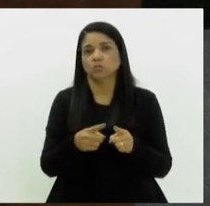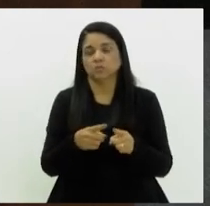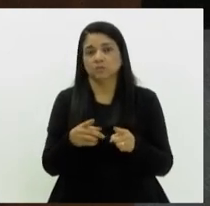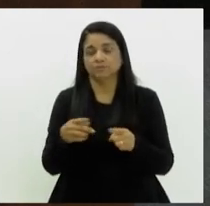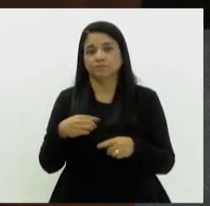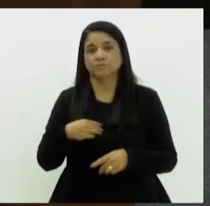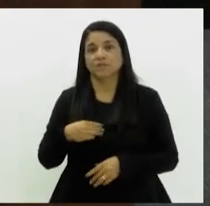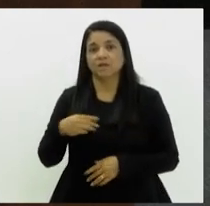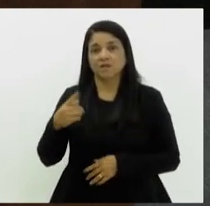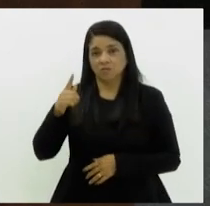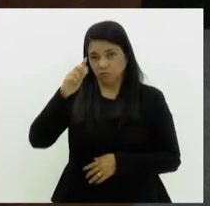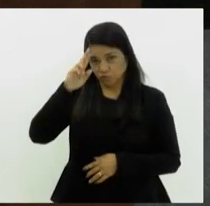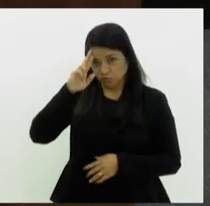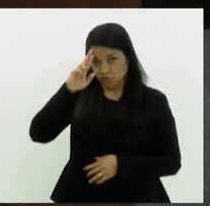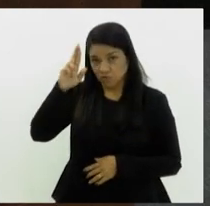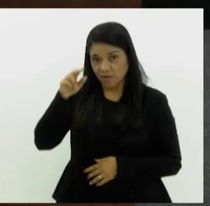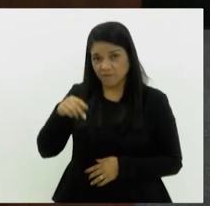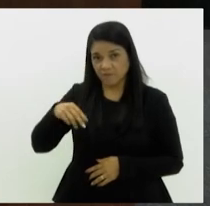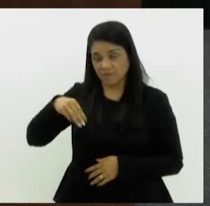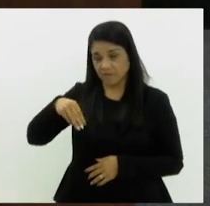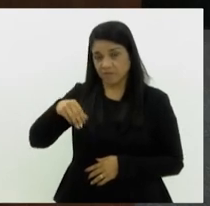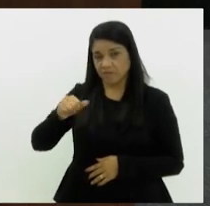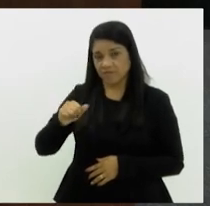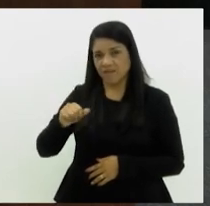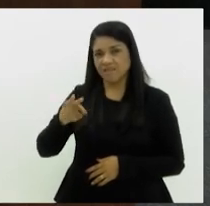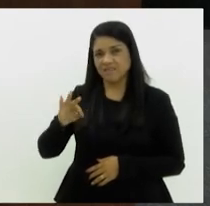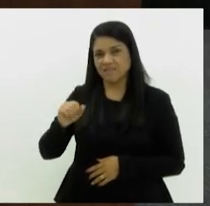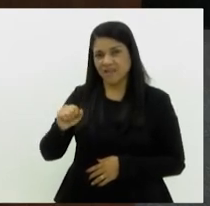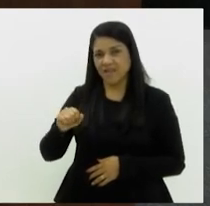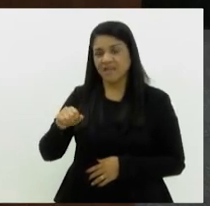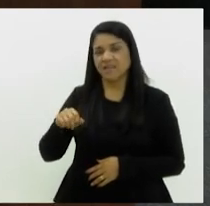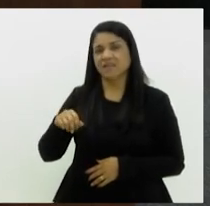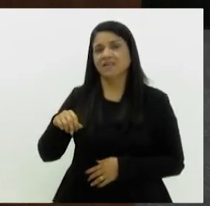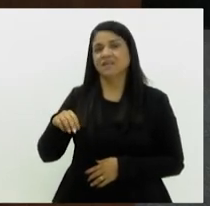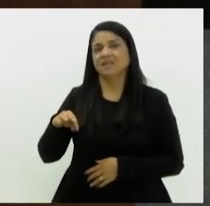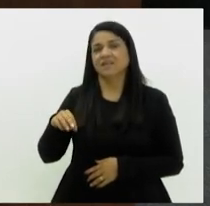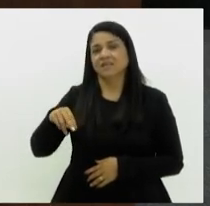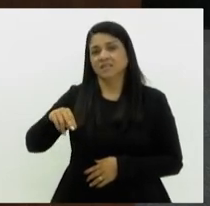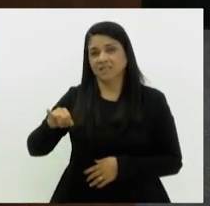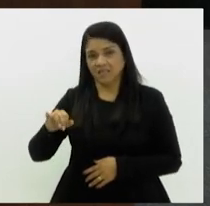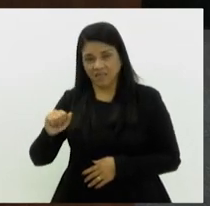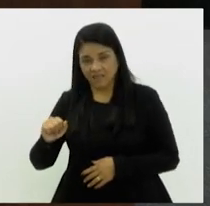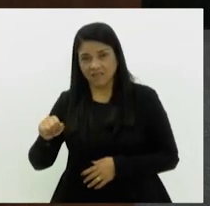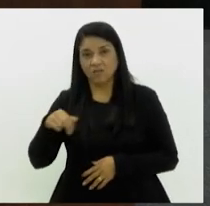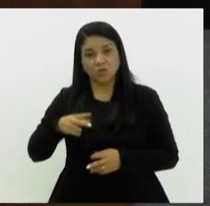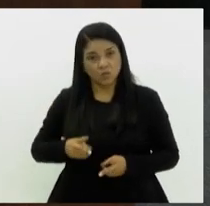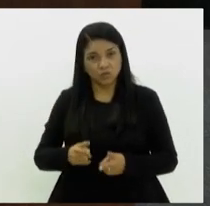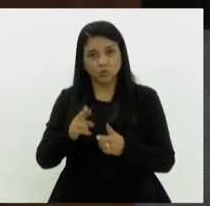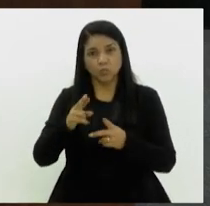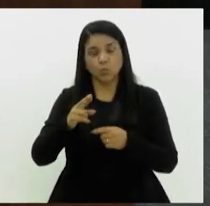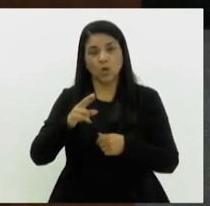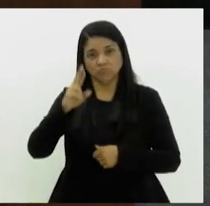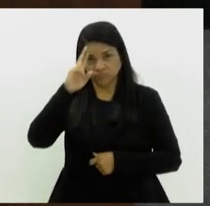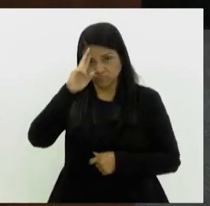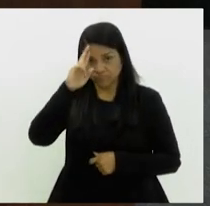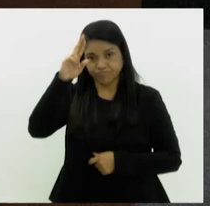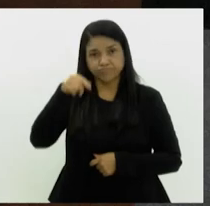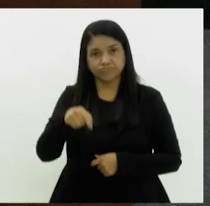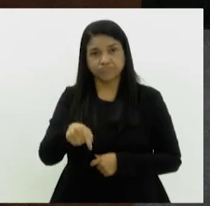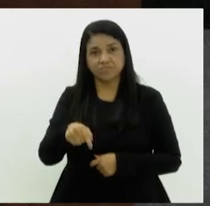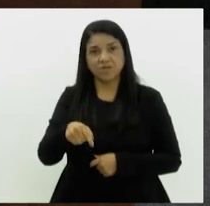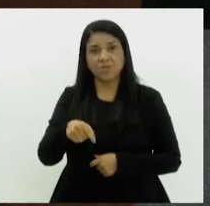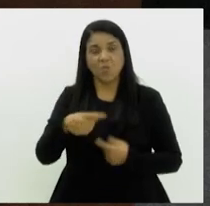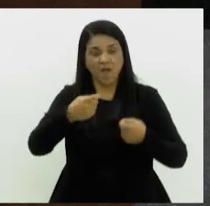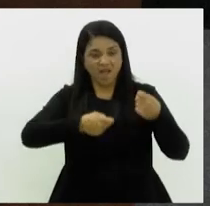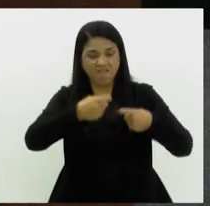Netanyahu só continua no poder em função dessa guerra imbecil, porque senão